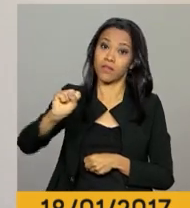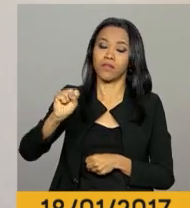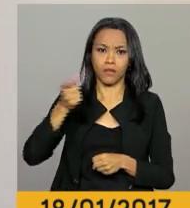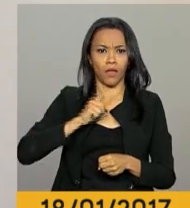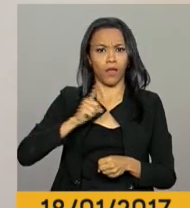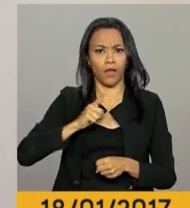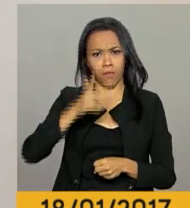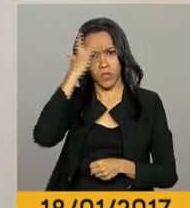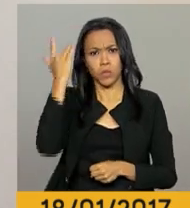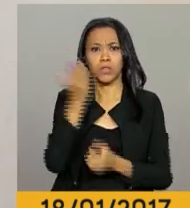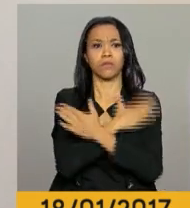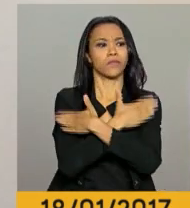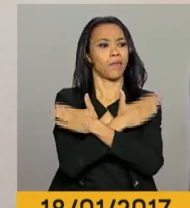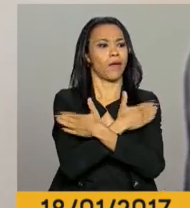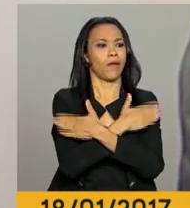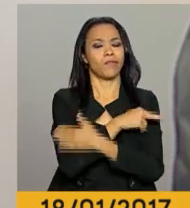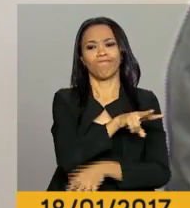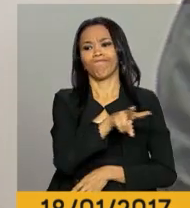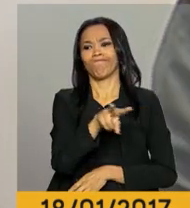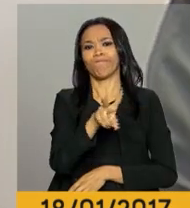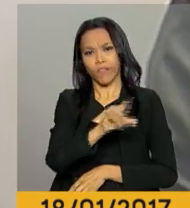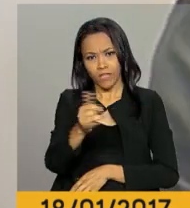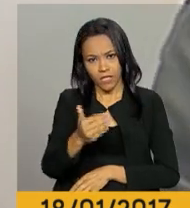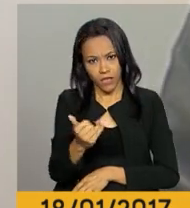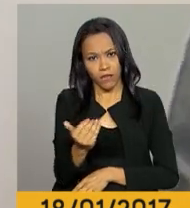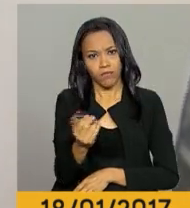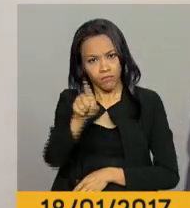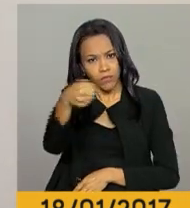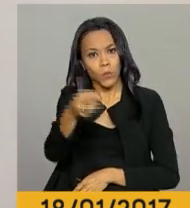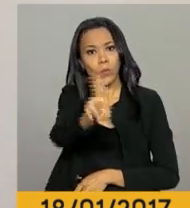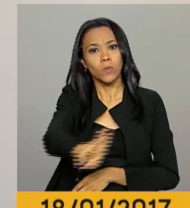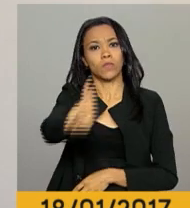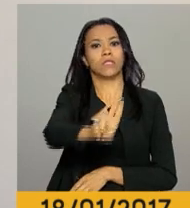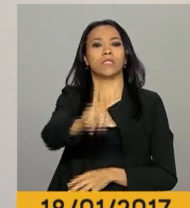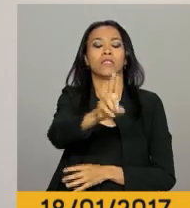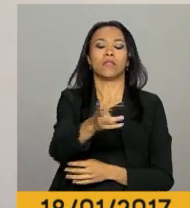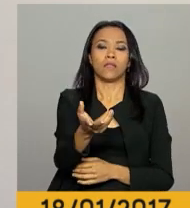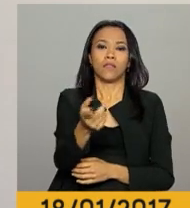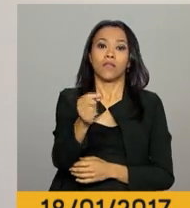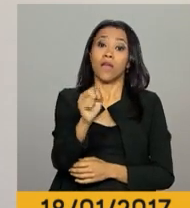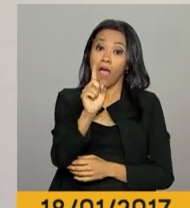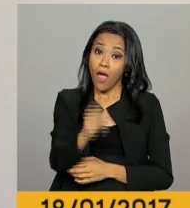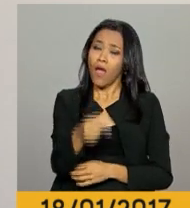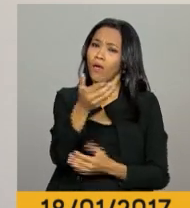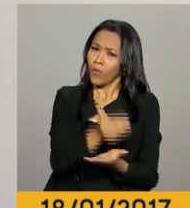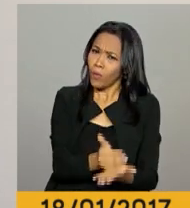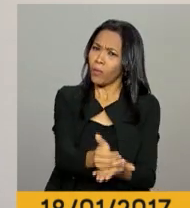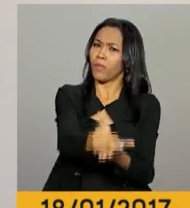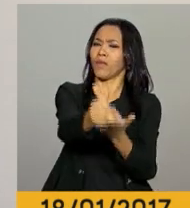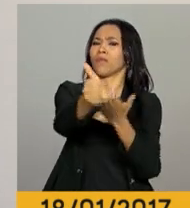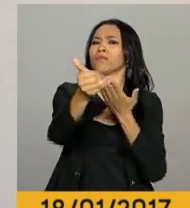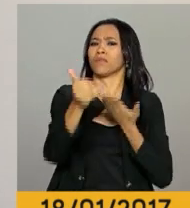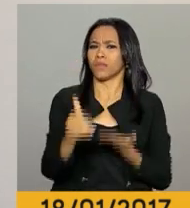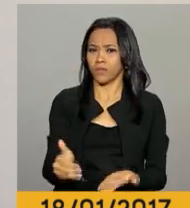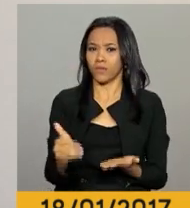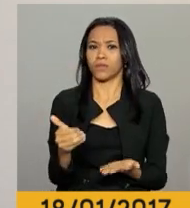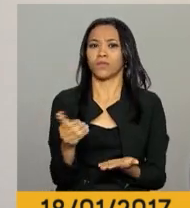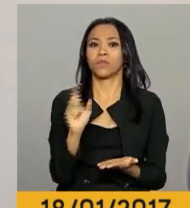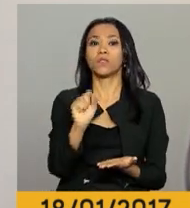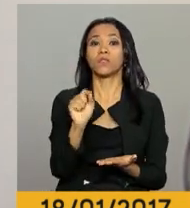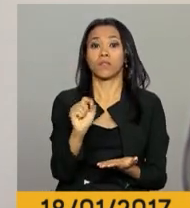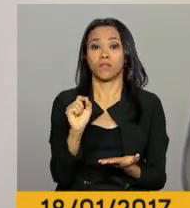ociosa será utilizada o que já significa de qualquer maneira o início ou retorno do